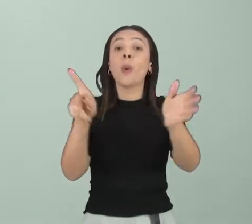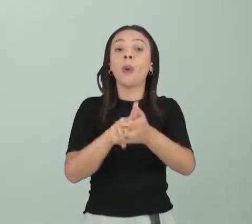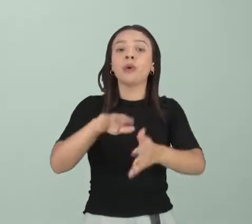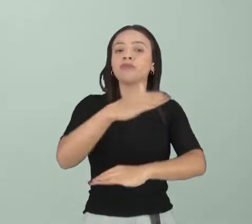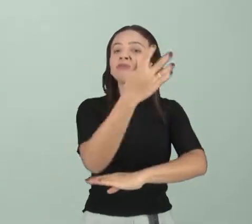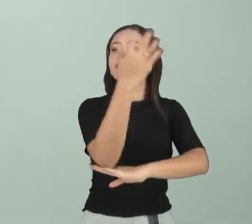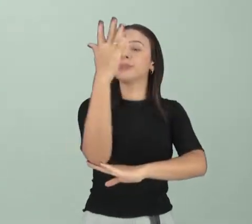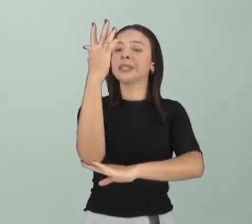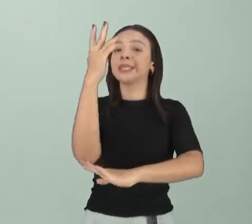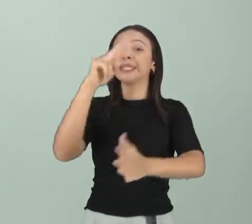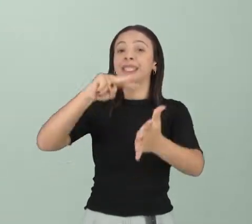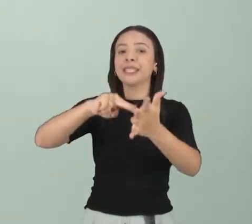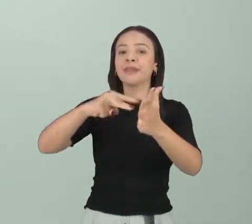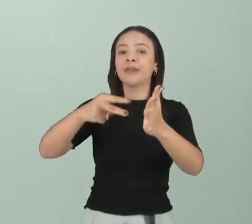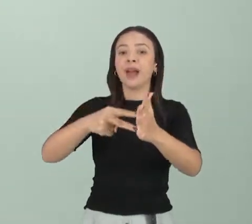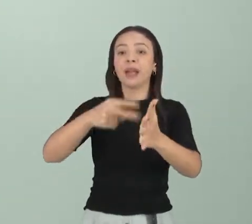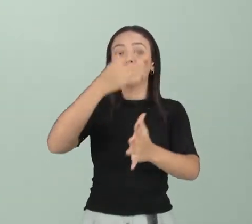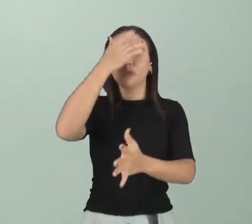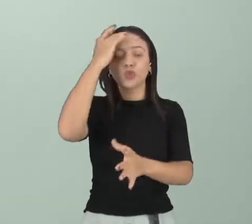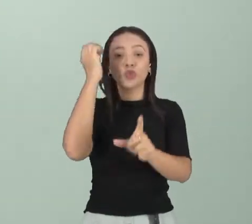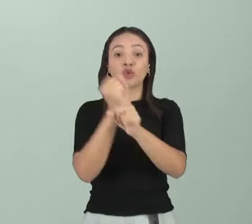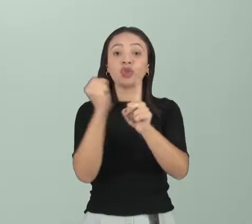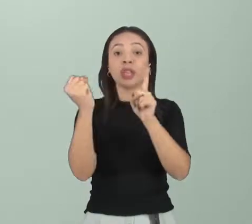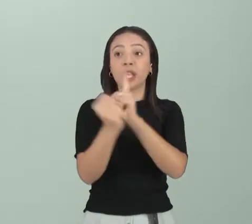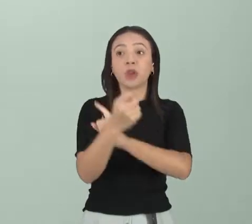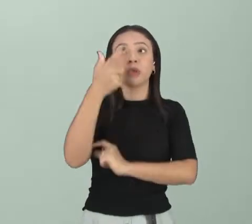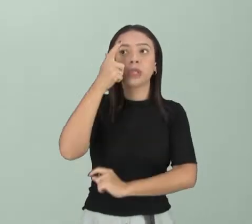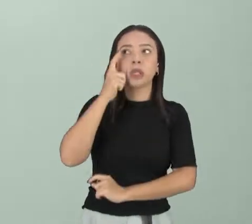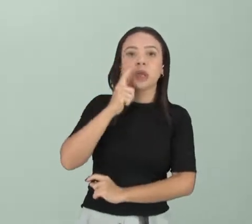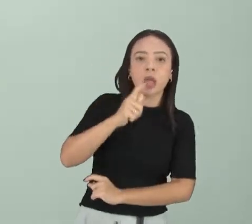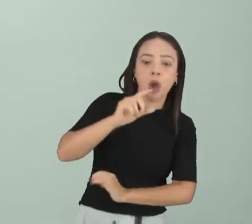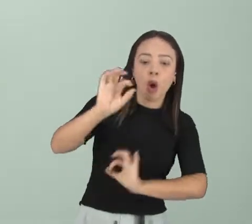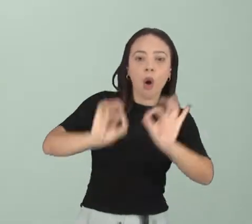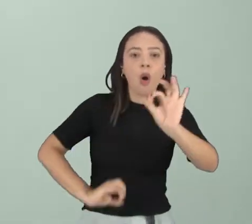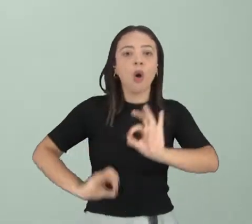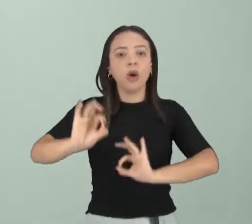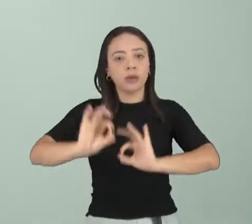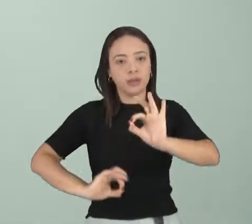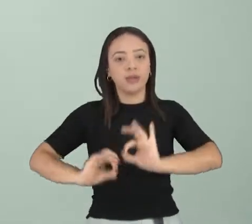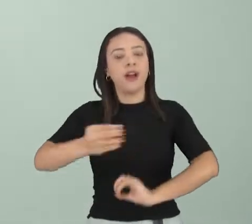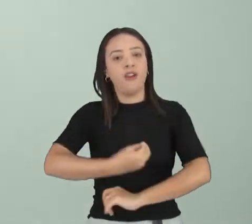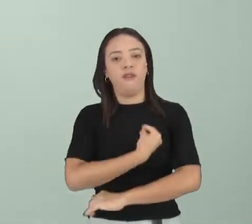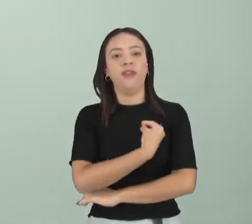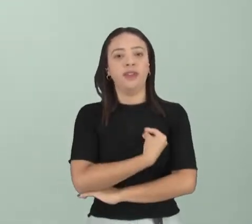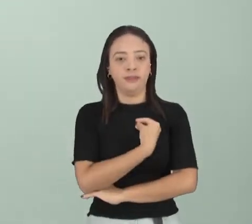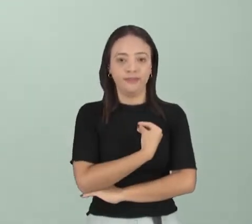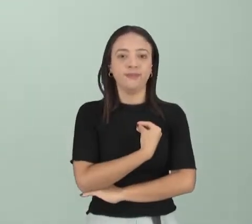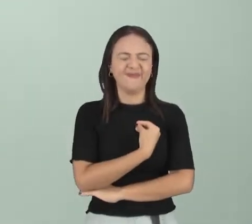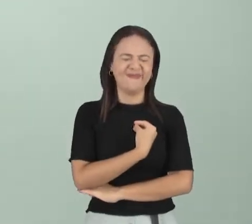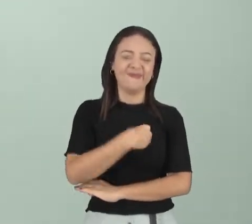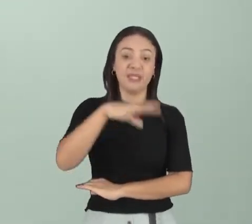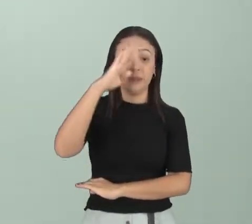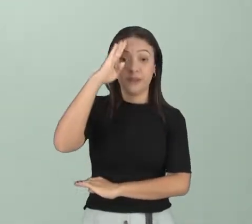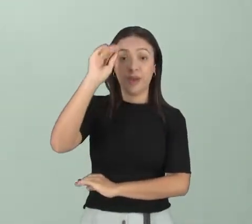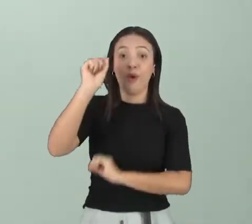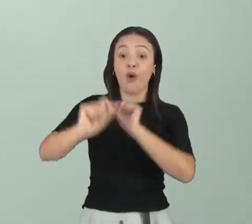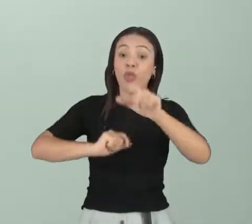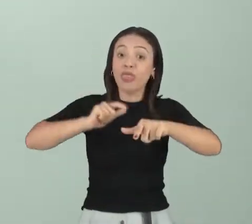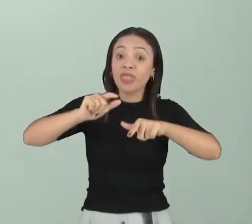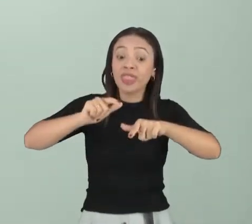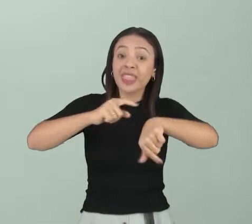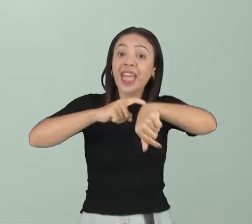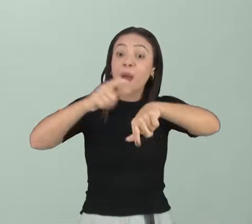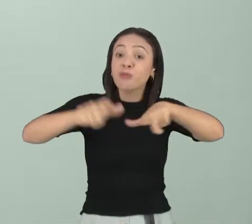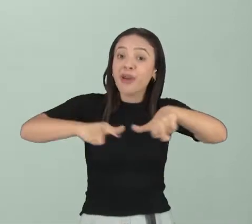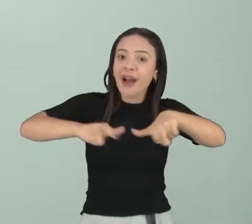determinava a as ações das organizações essas vidas né dessas organizações sociais e principalmente aí o tempo